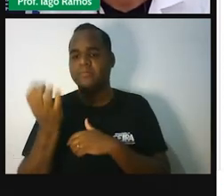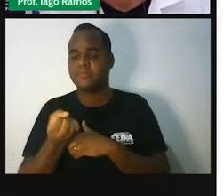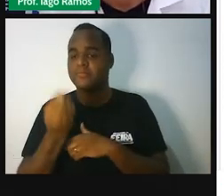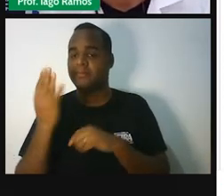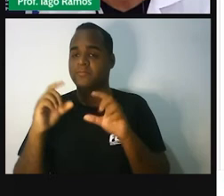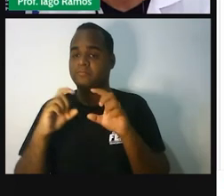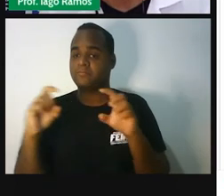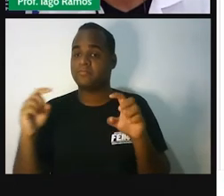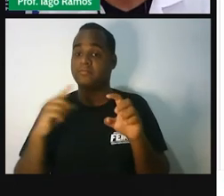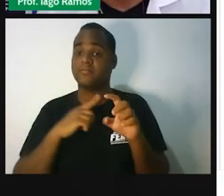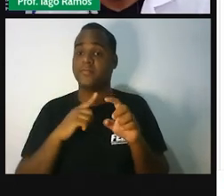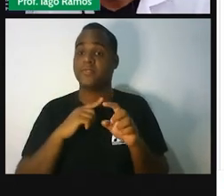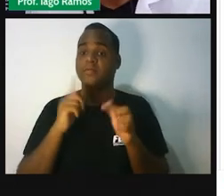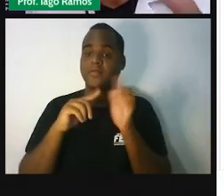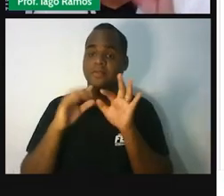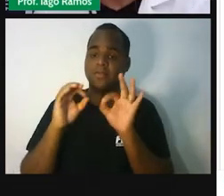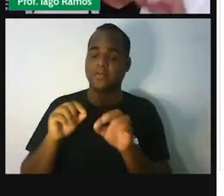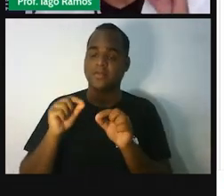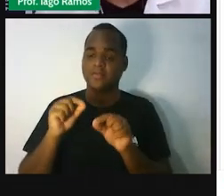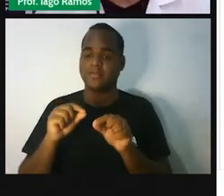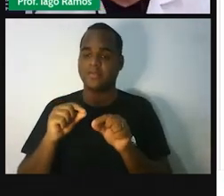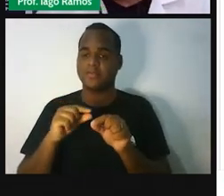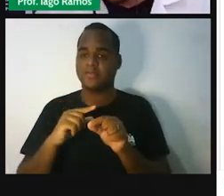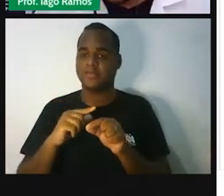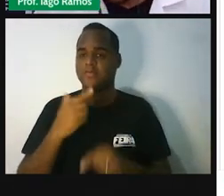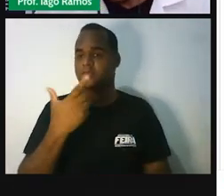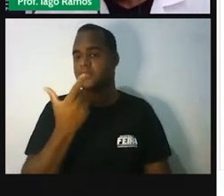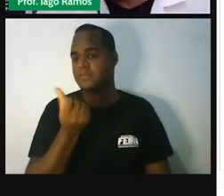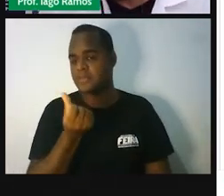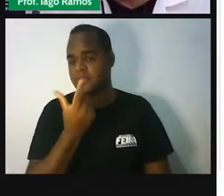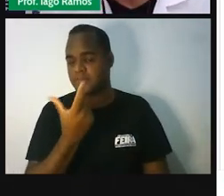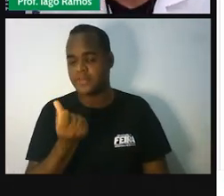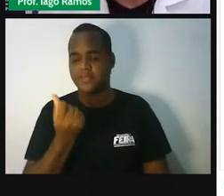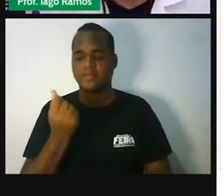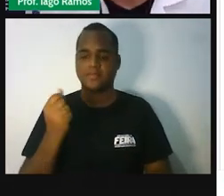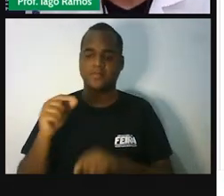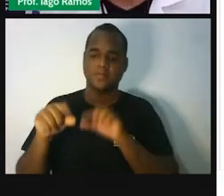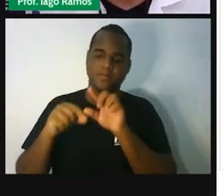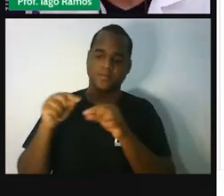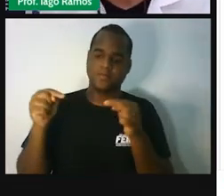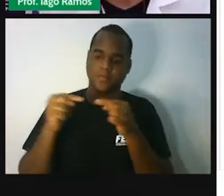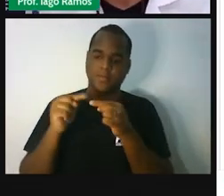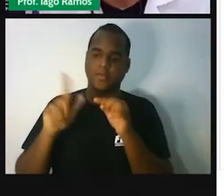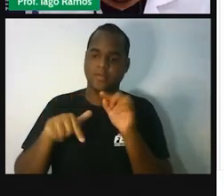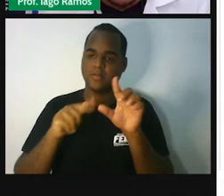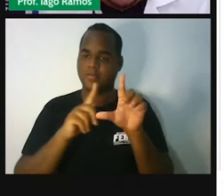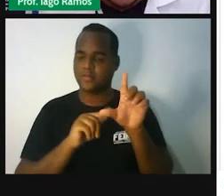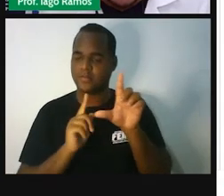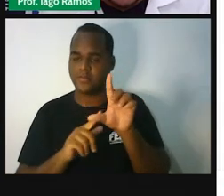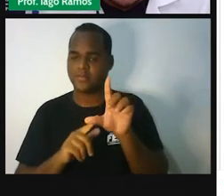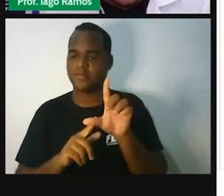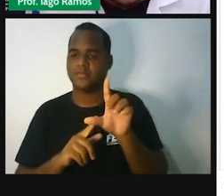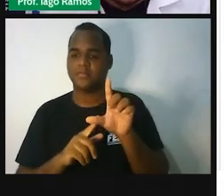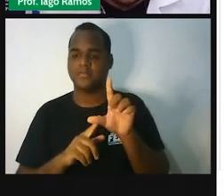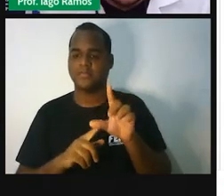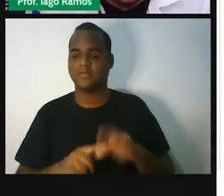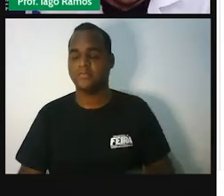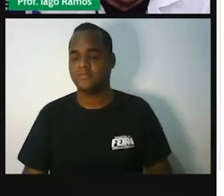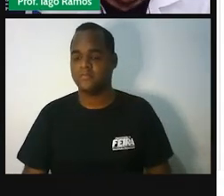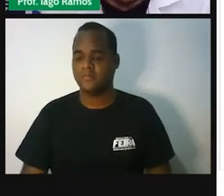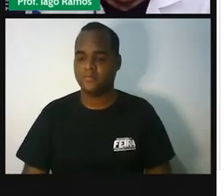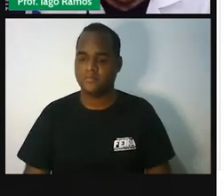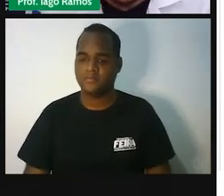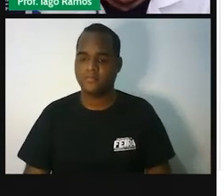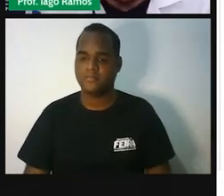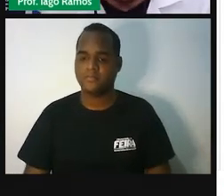letra? A gente tem 26 opções para as letras. São